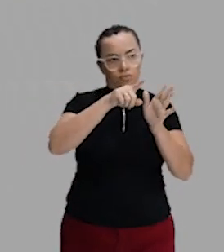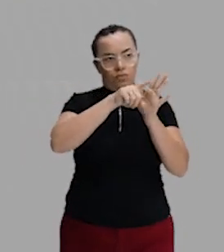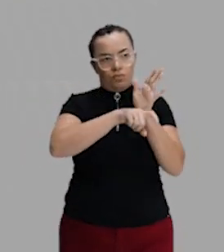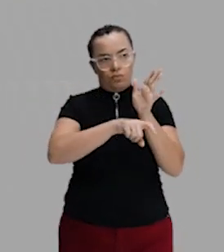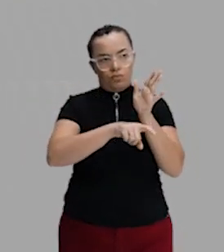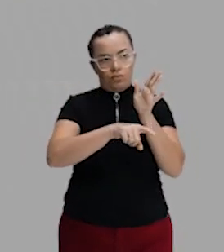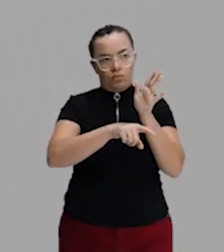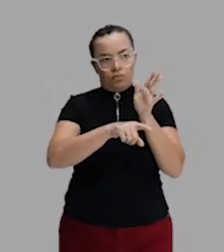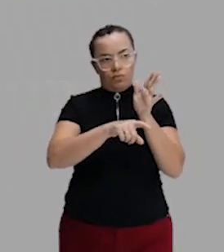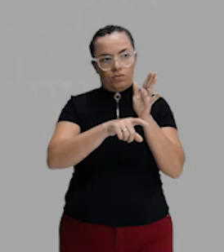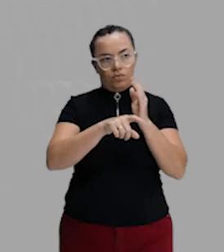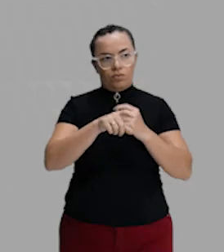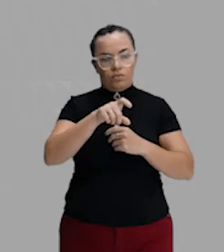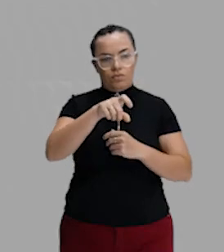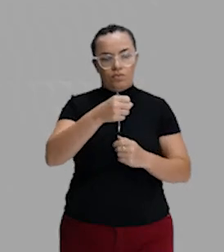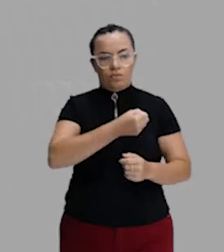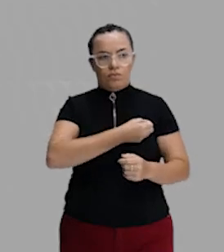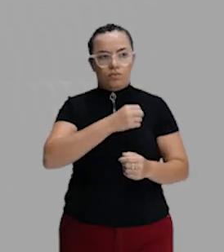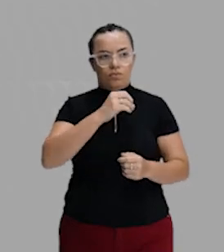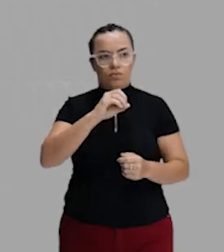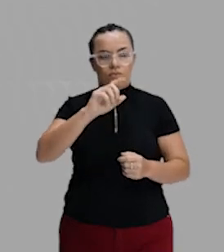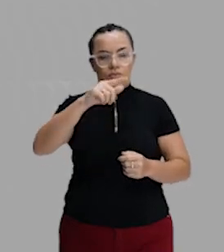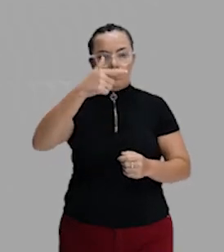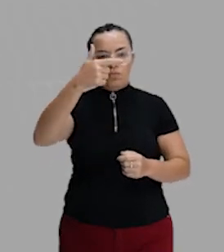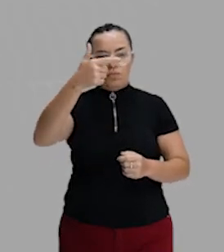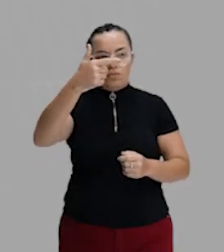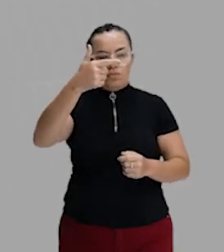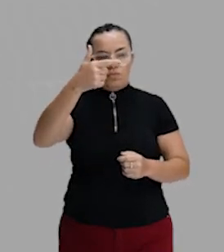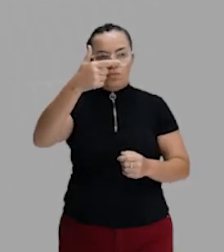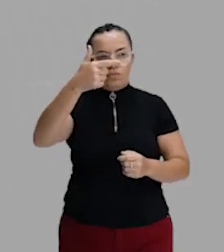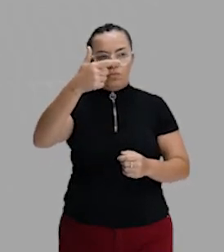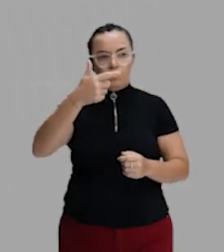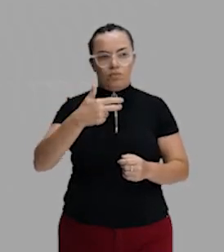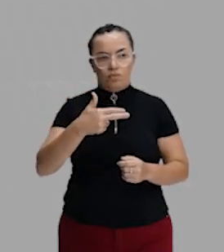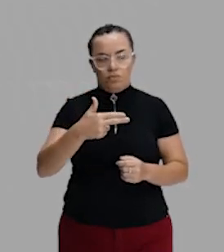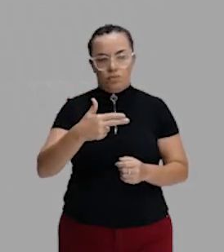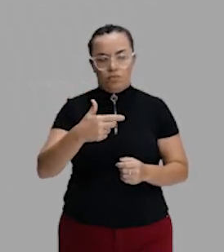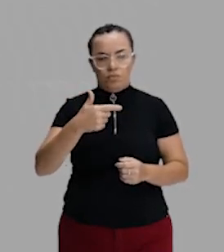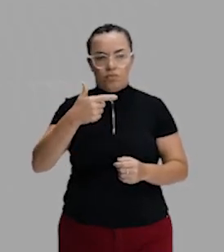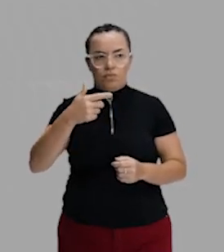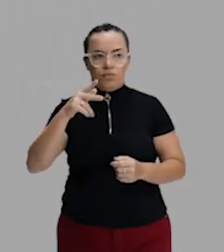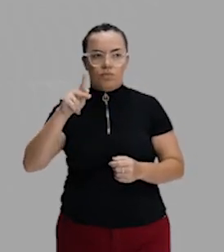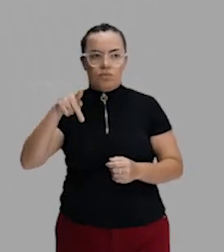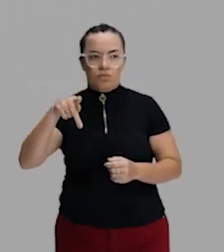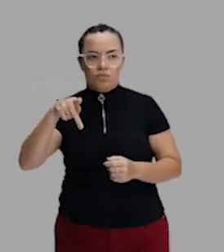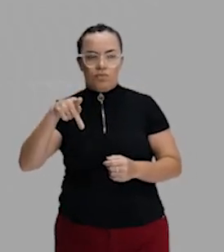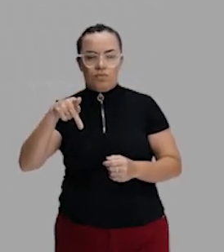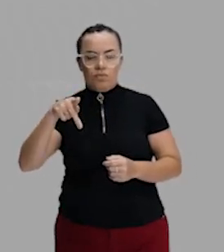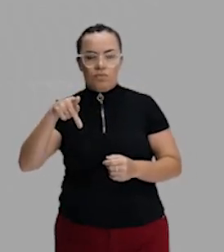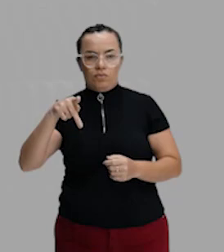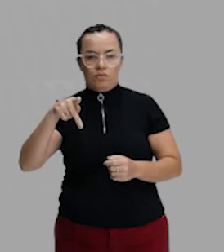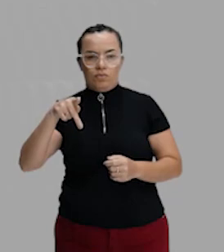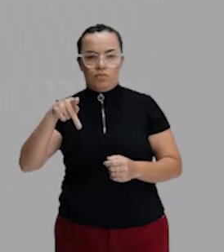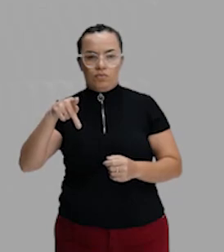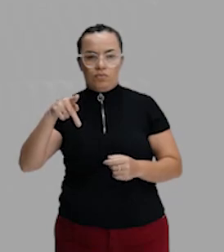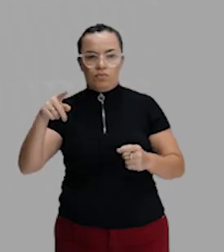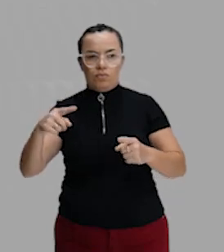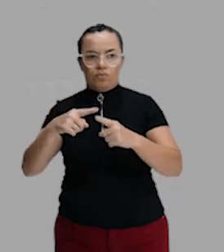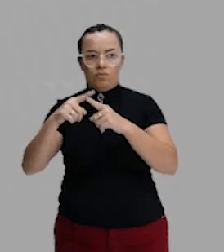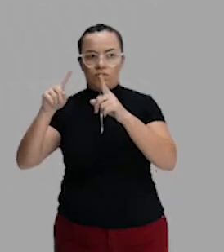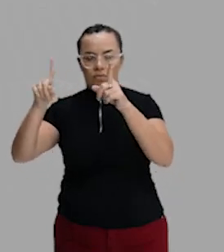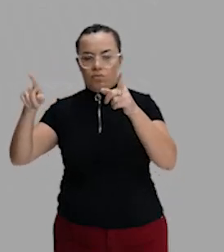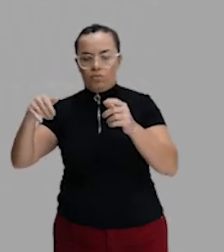menos x0 ao quadrado igual a 2p que multiplica y